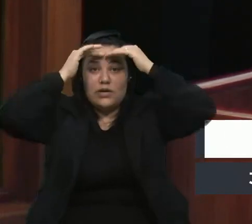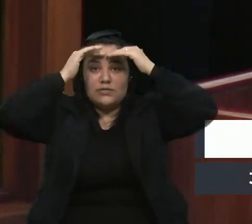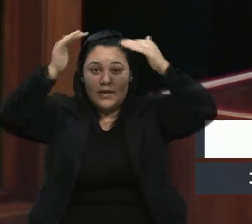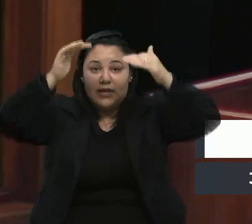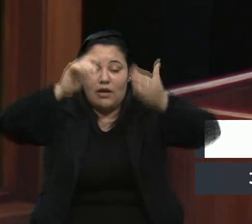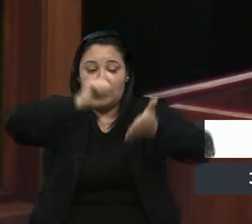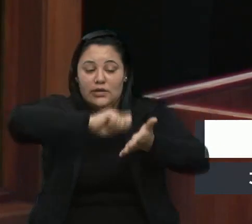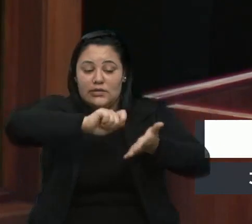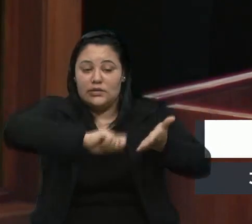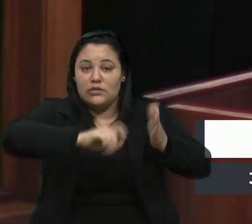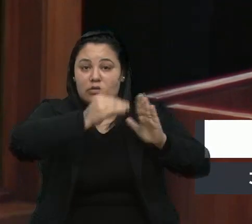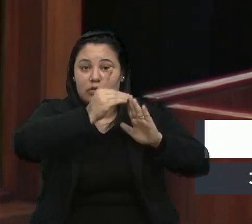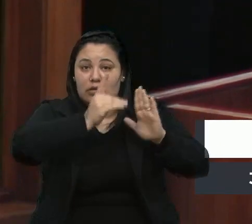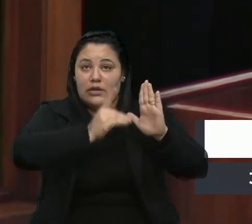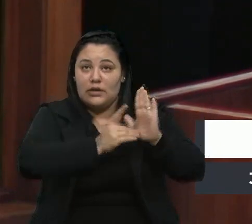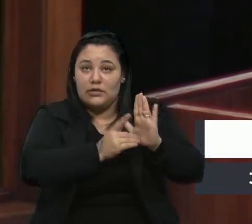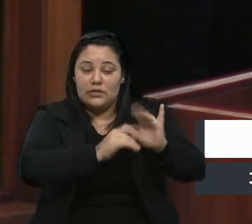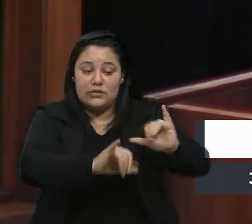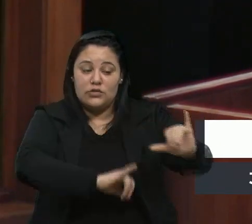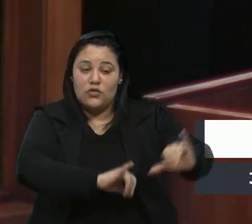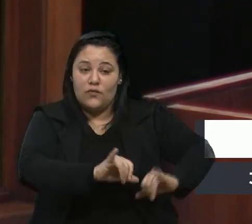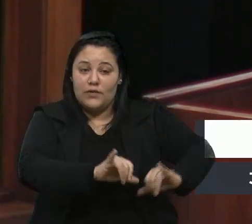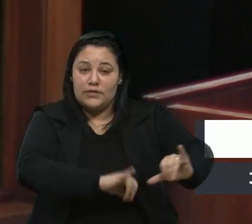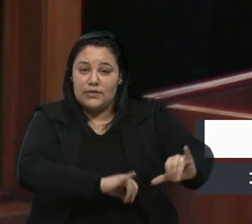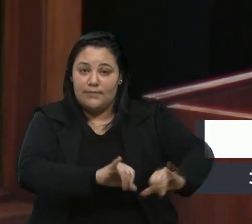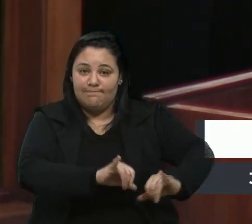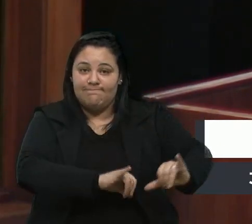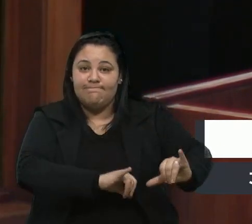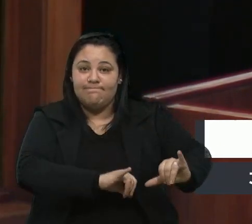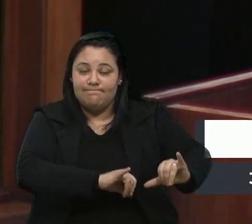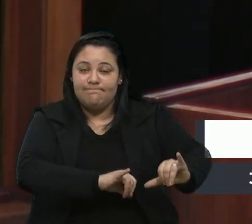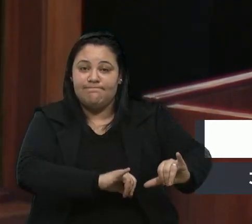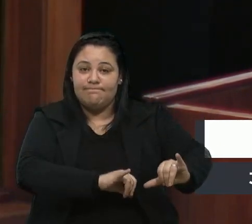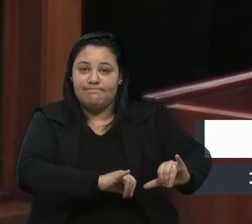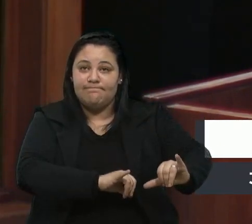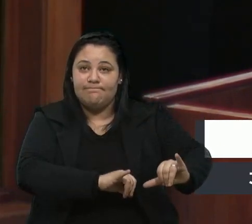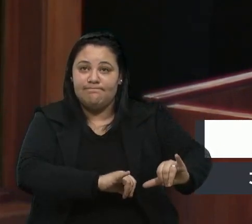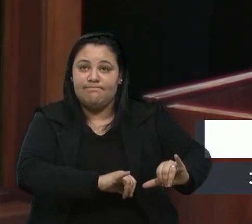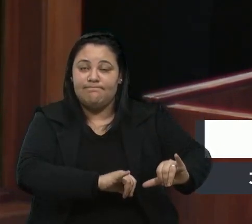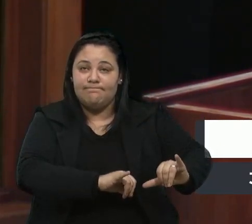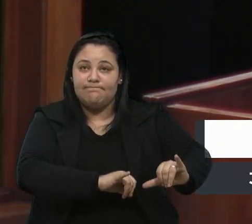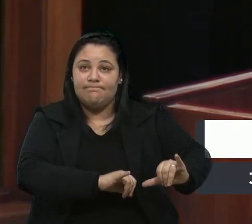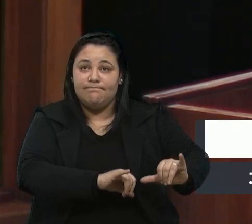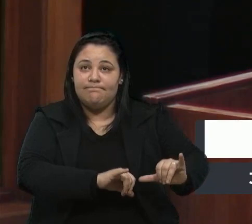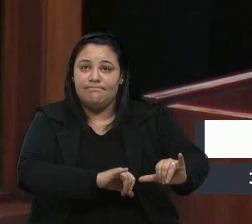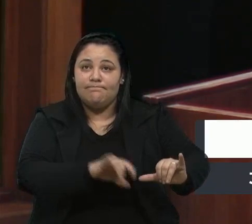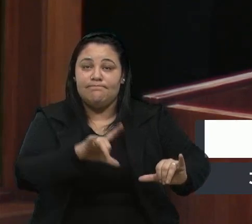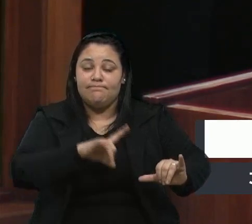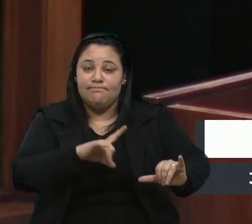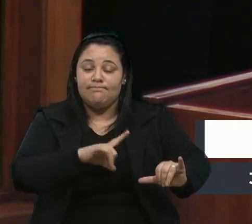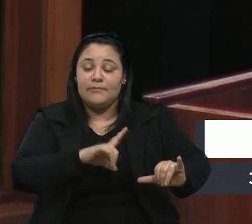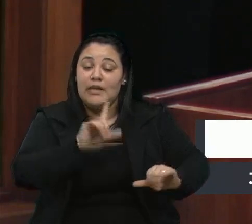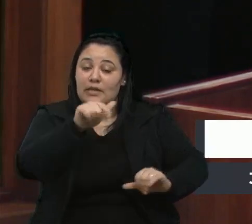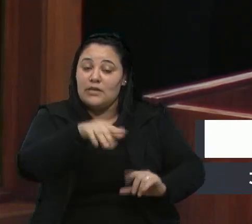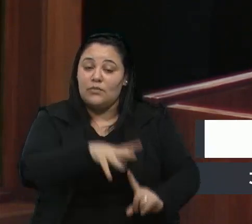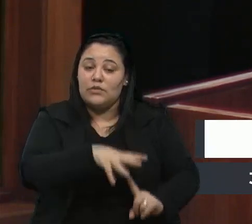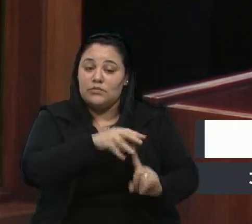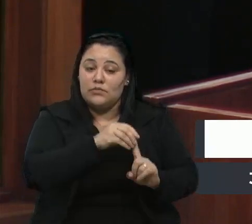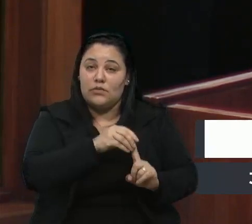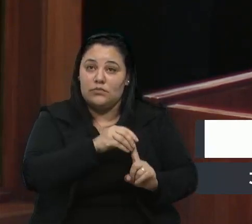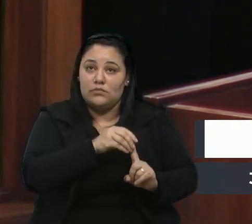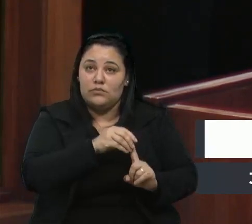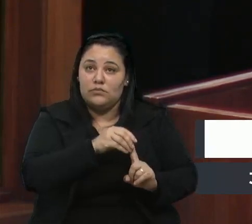escrito no decreto, sofrerá as devidas sanções. E esse é o motivo que